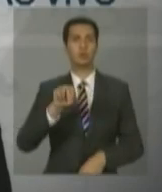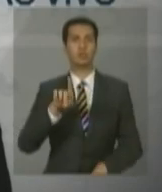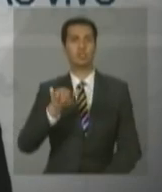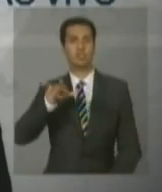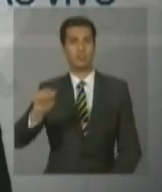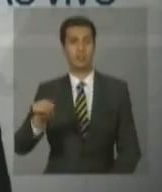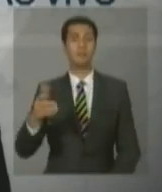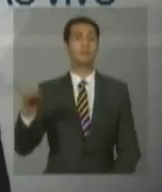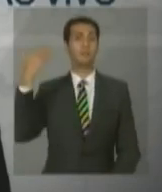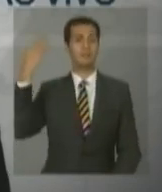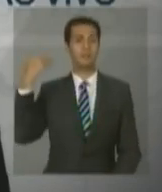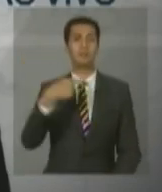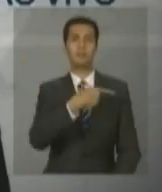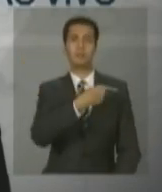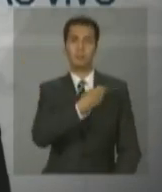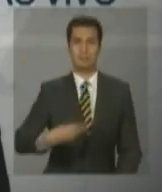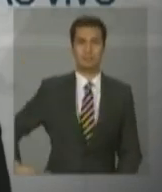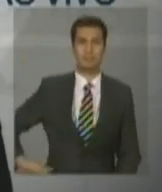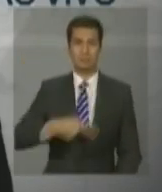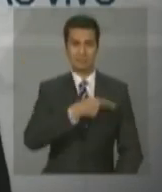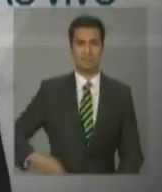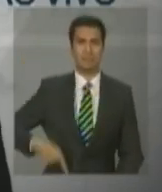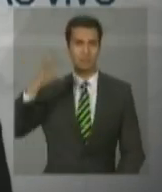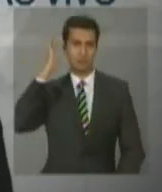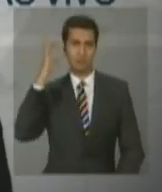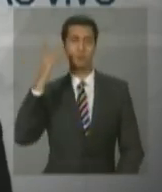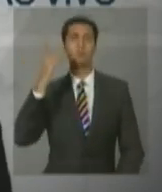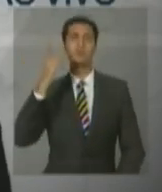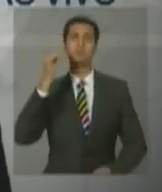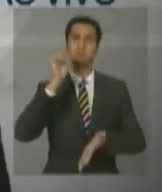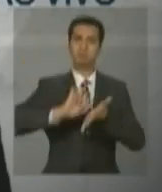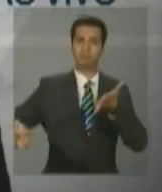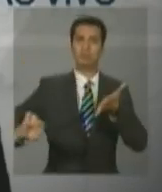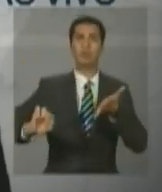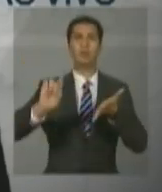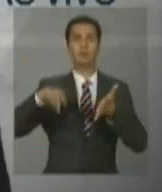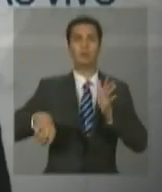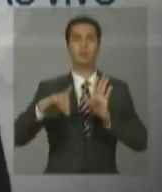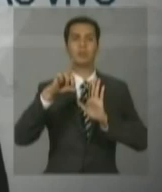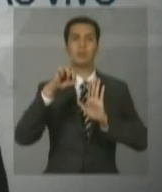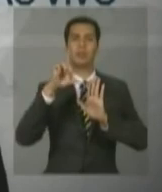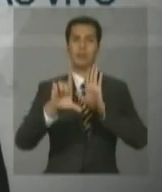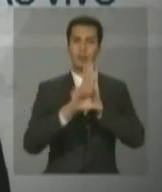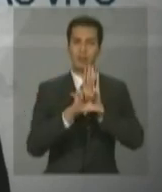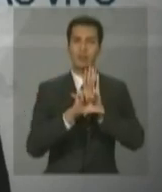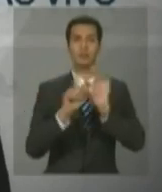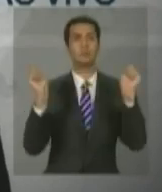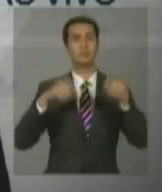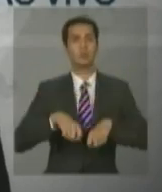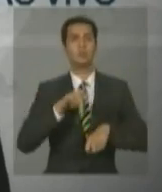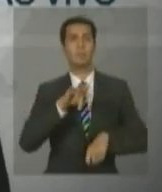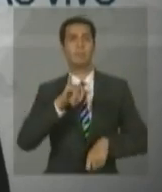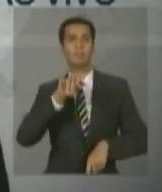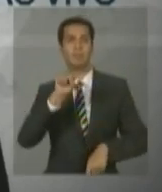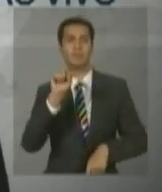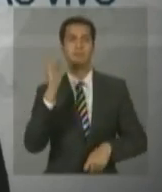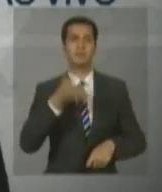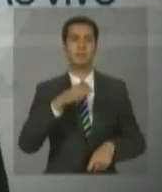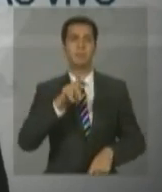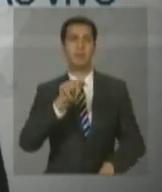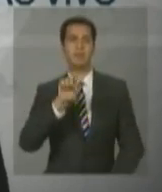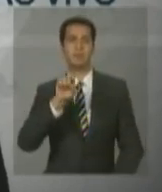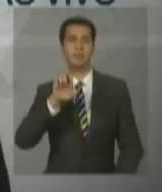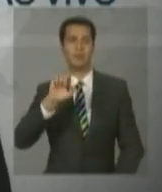provisória conhecida como MP dos tablets, que prevê isenção de PIS/PASEF e COFINS na venda a varejo